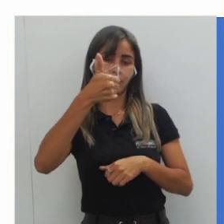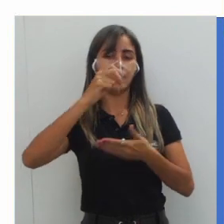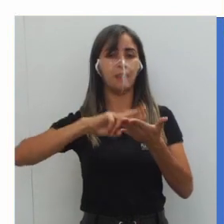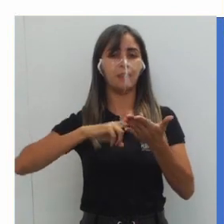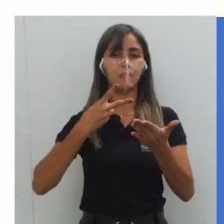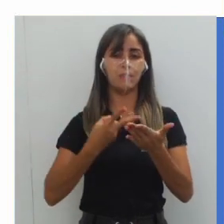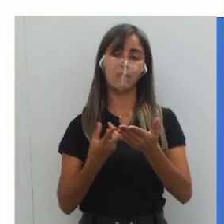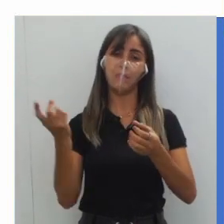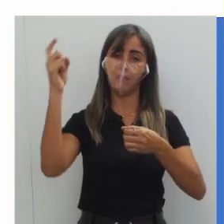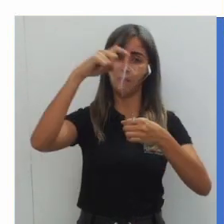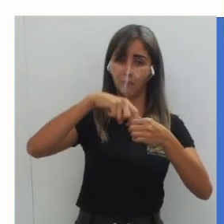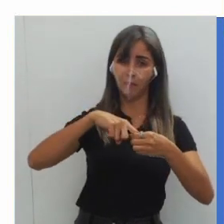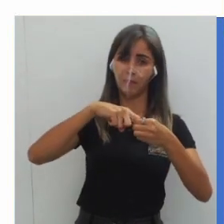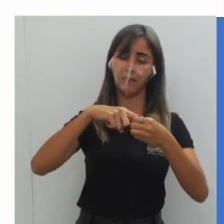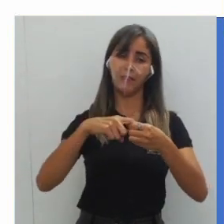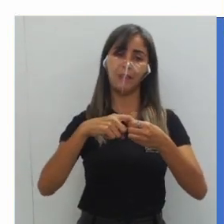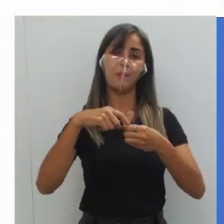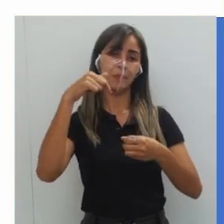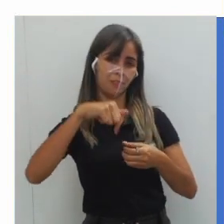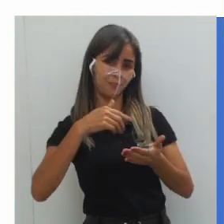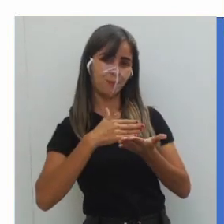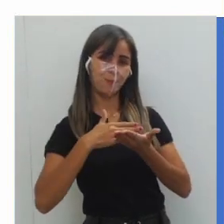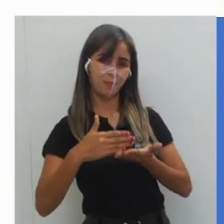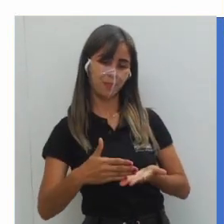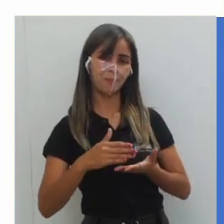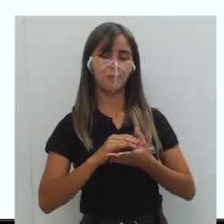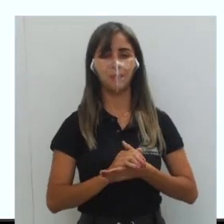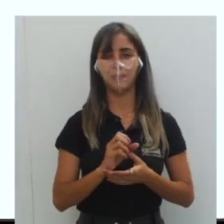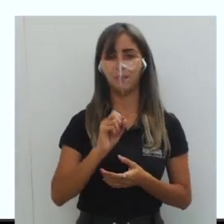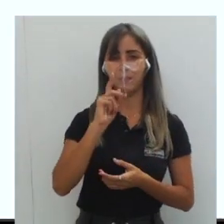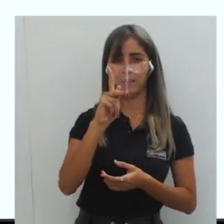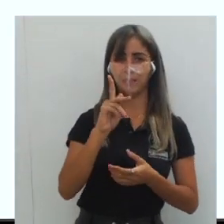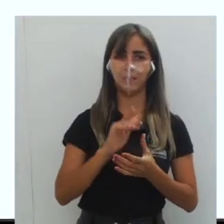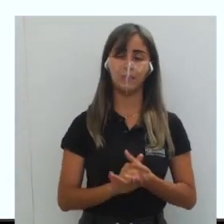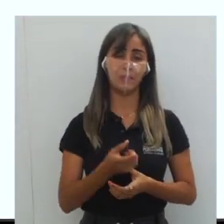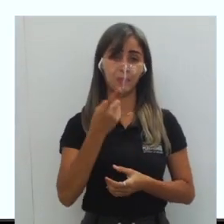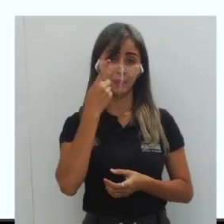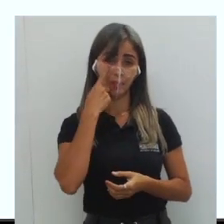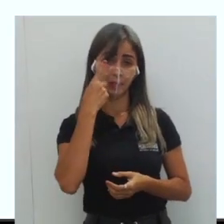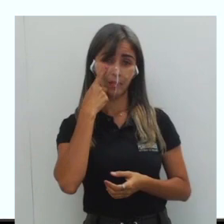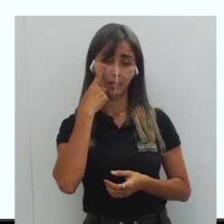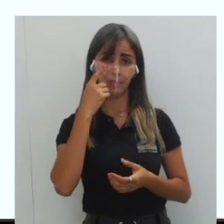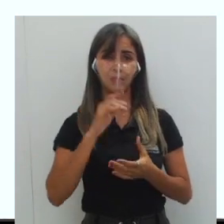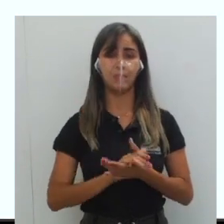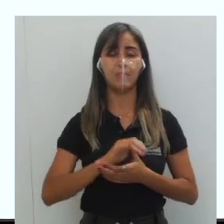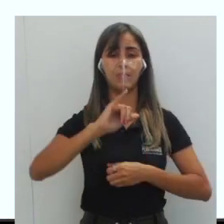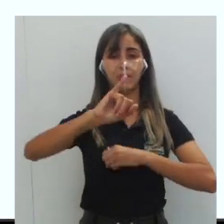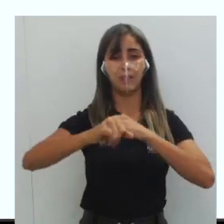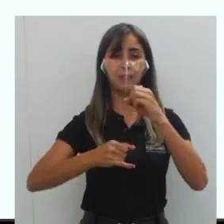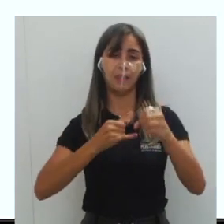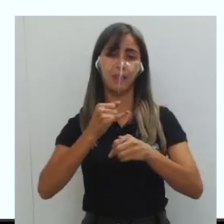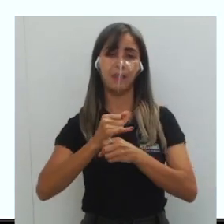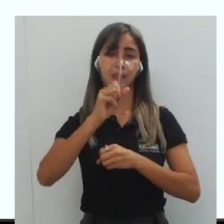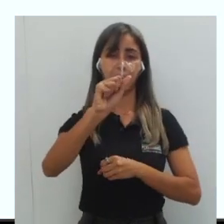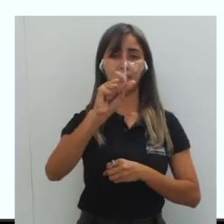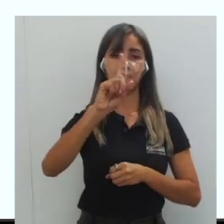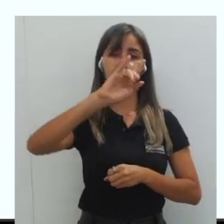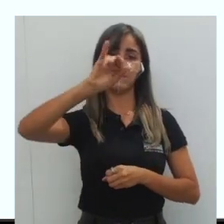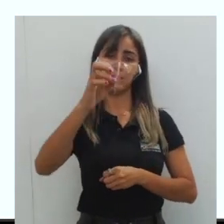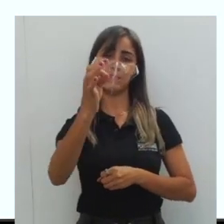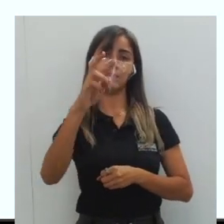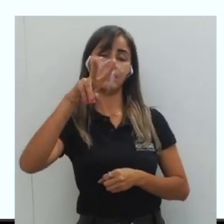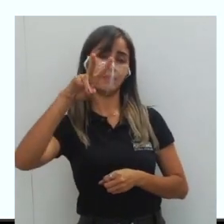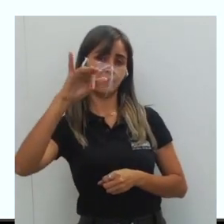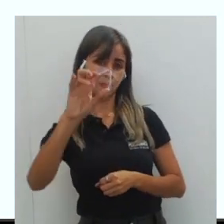a tradução e volta aqui para a gente começar. Ok, nós iremos ver adjectives, adjetivos